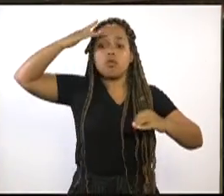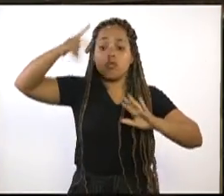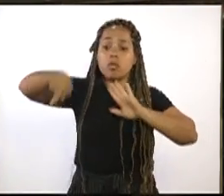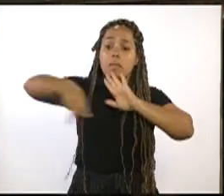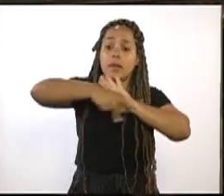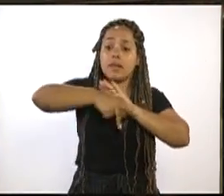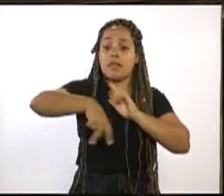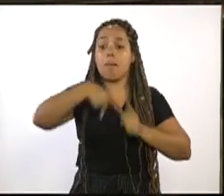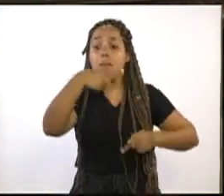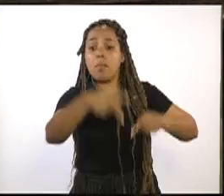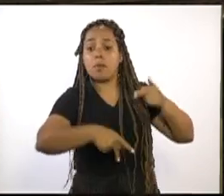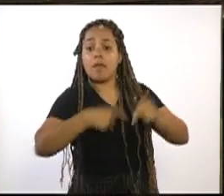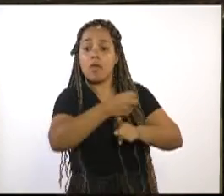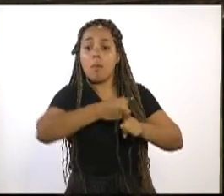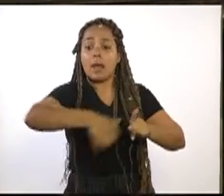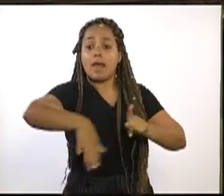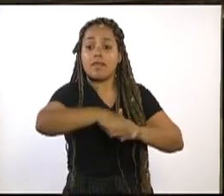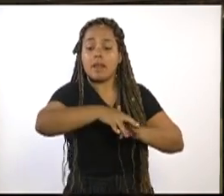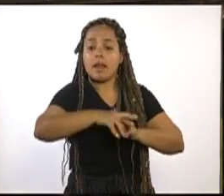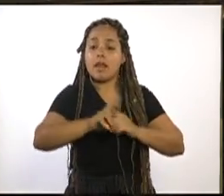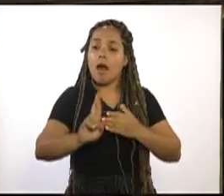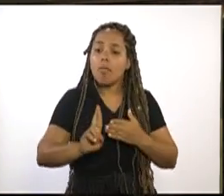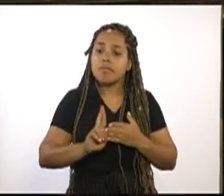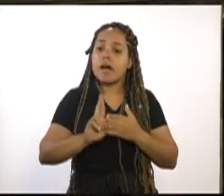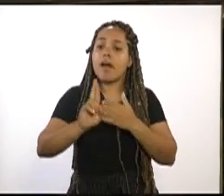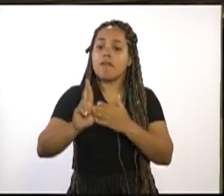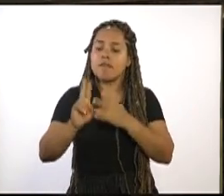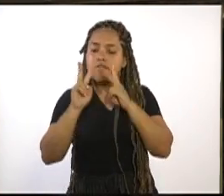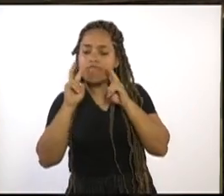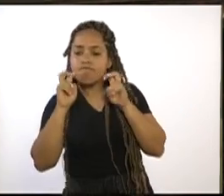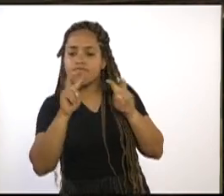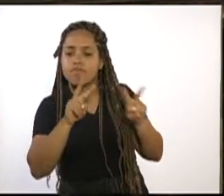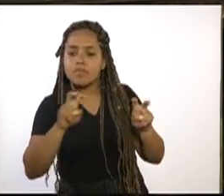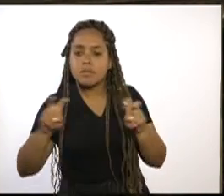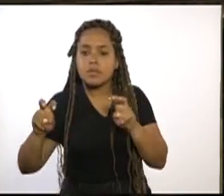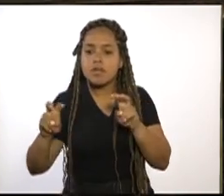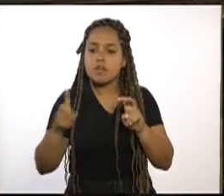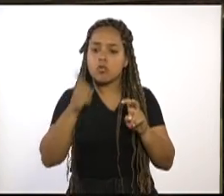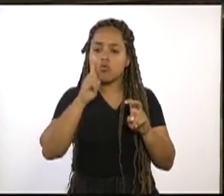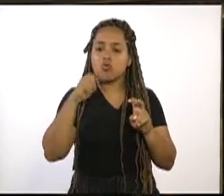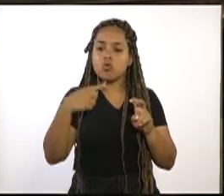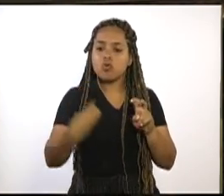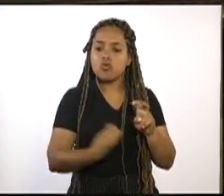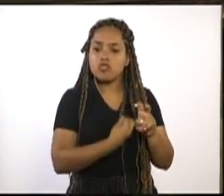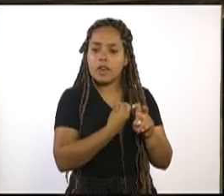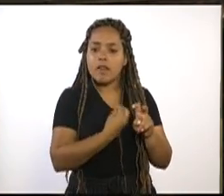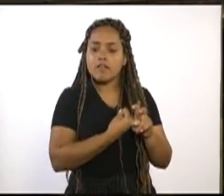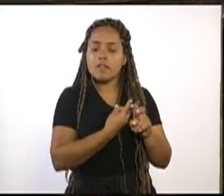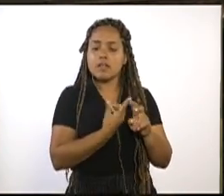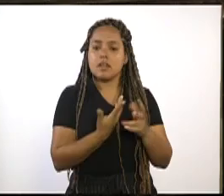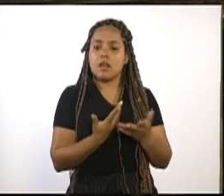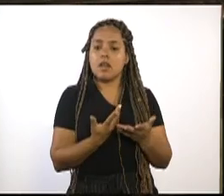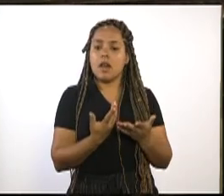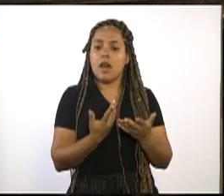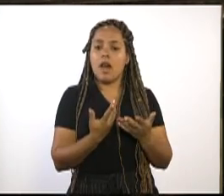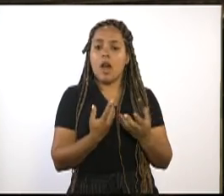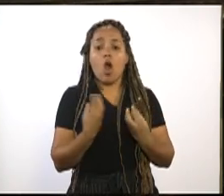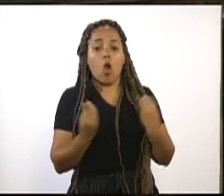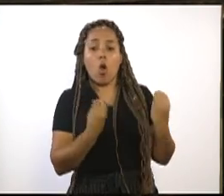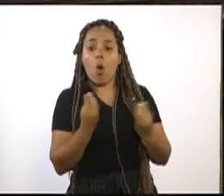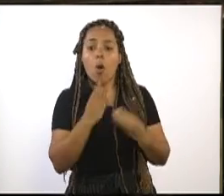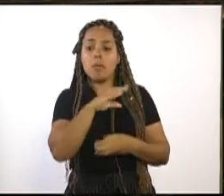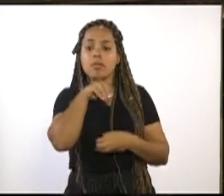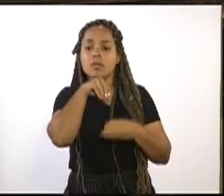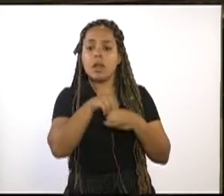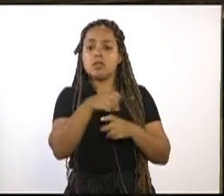refere à observação do nosso cotidiano e da nossa existência em sociedade.